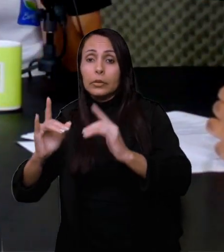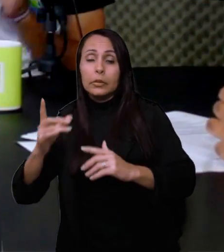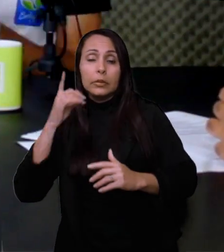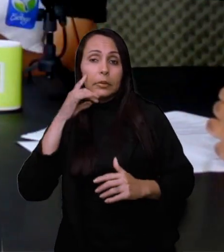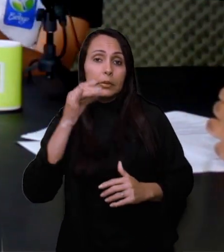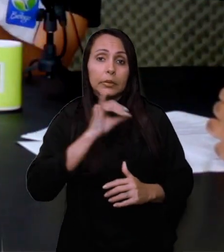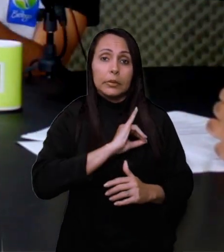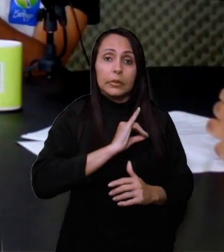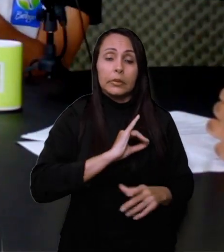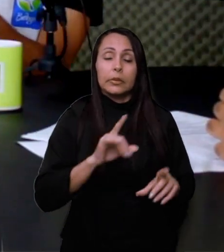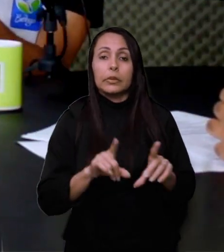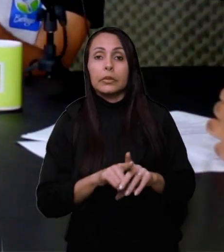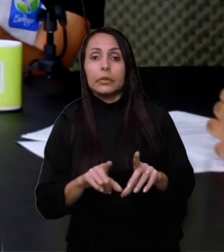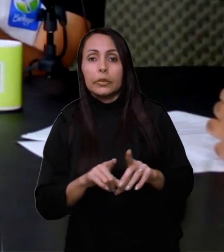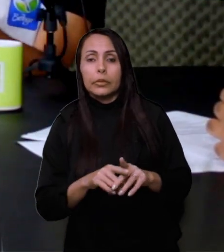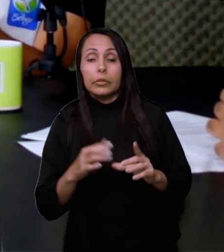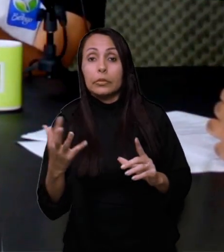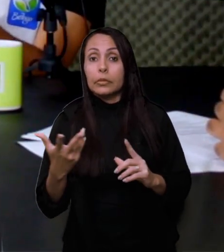de prédios,